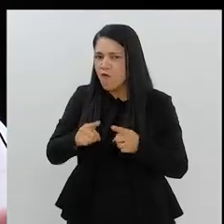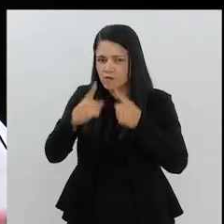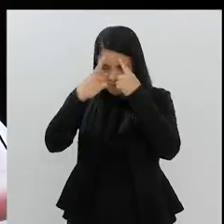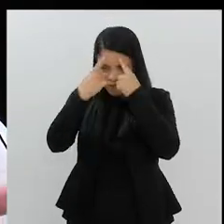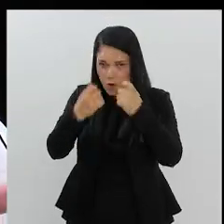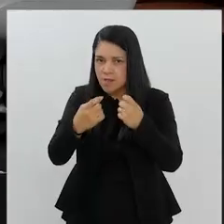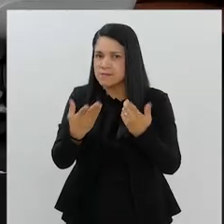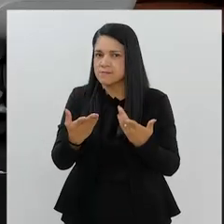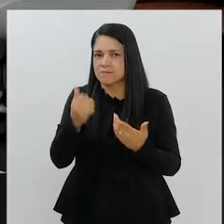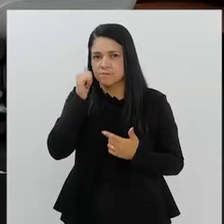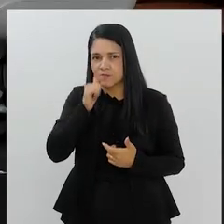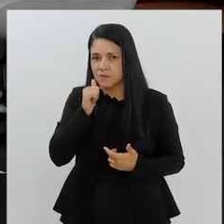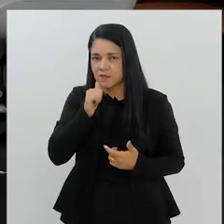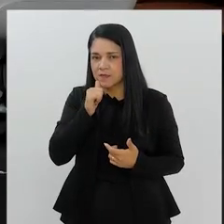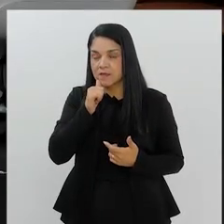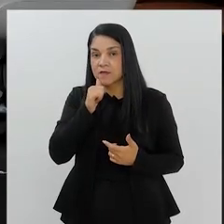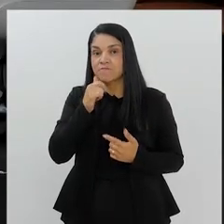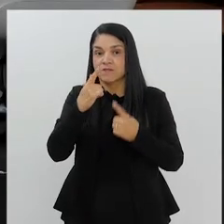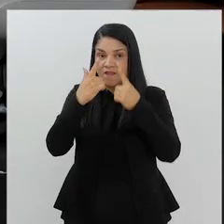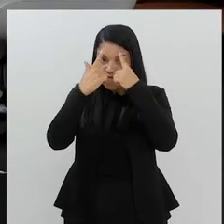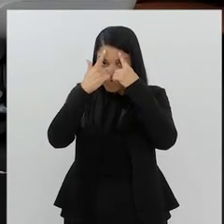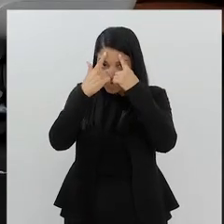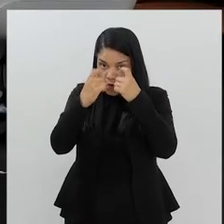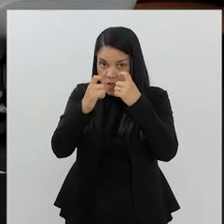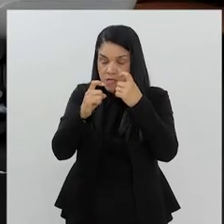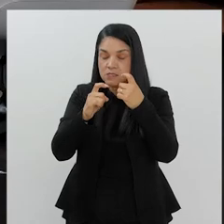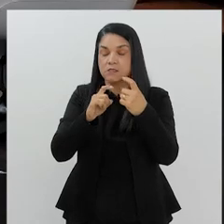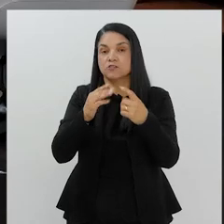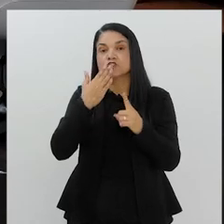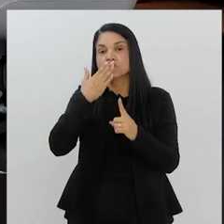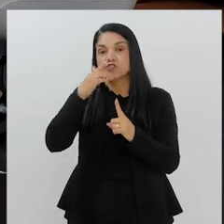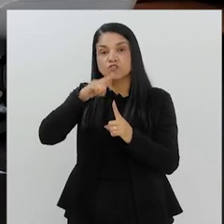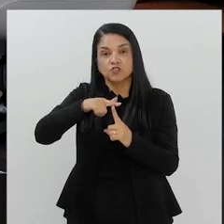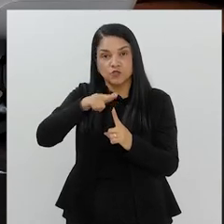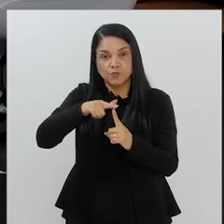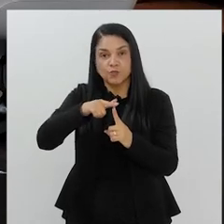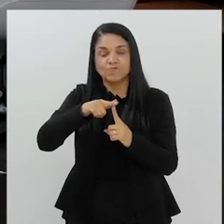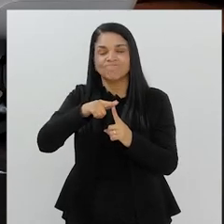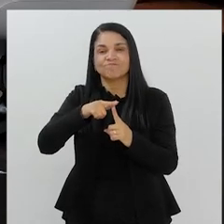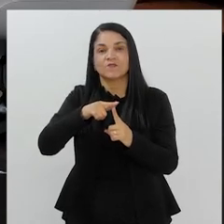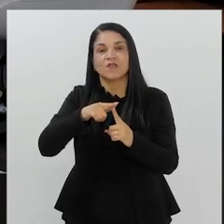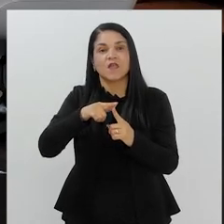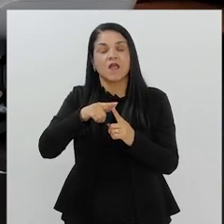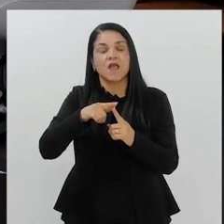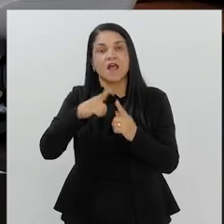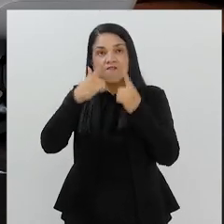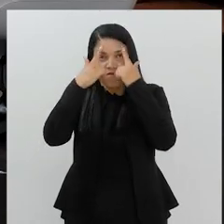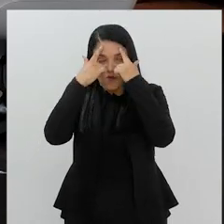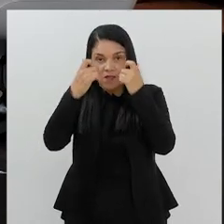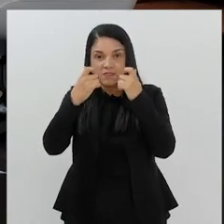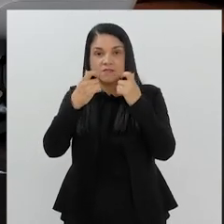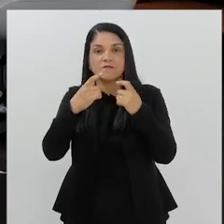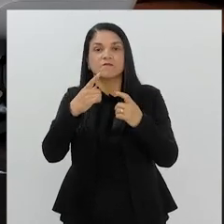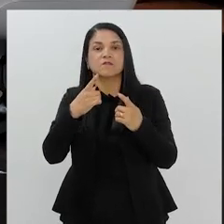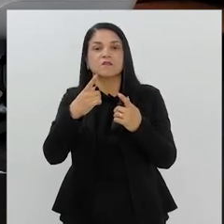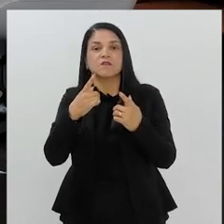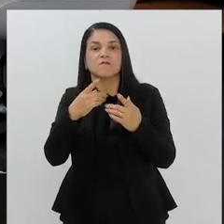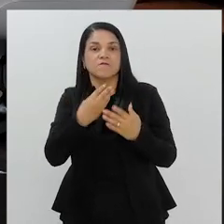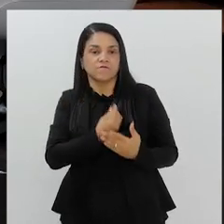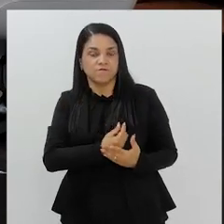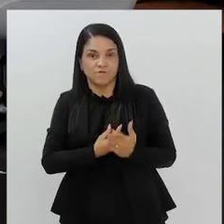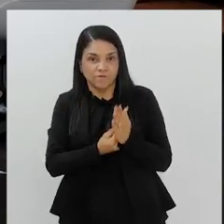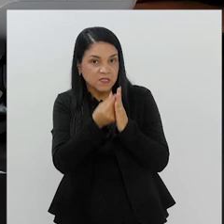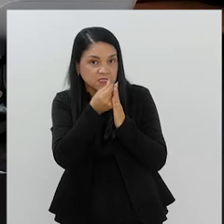violência eh e a violência uma das violências é exatamente a violência financeira são aquelas que não se